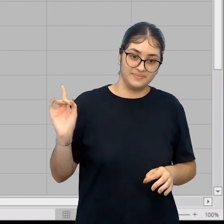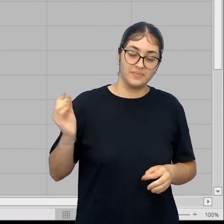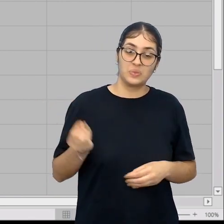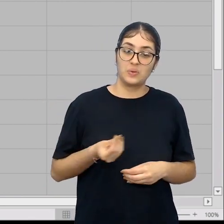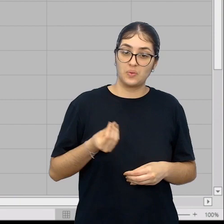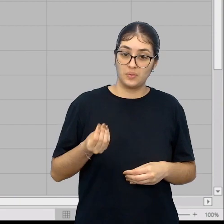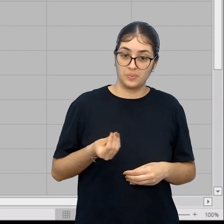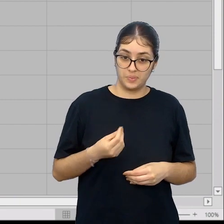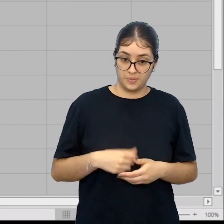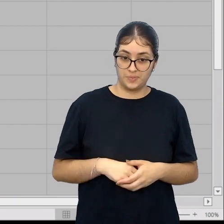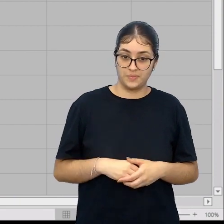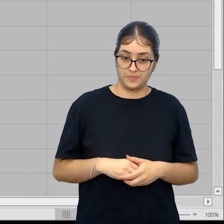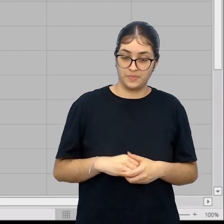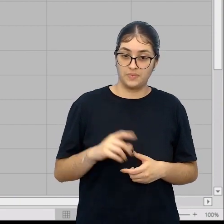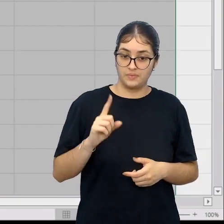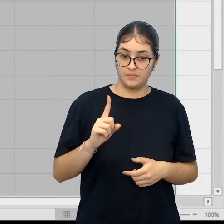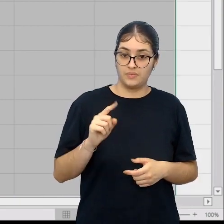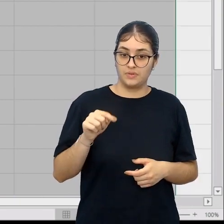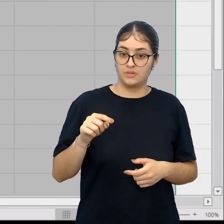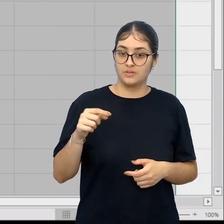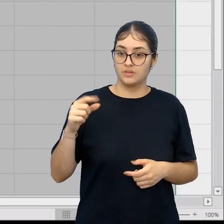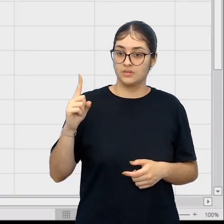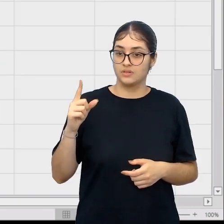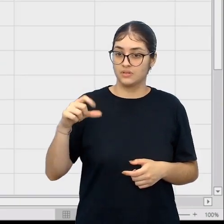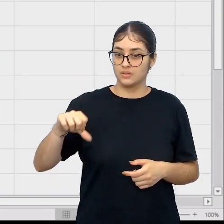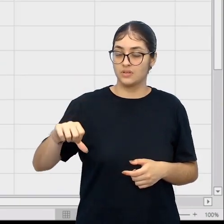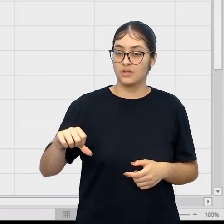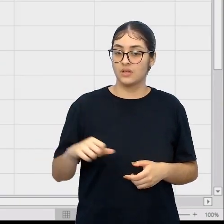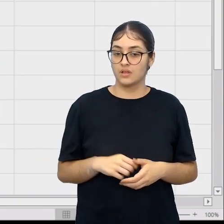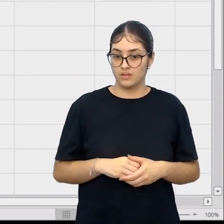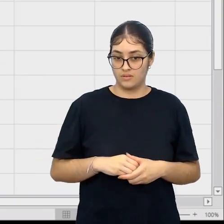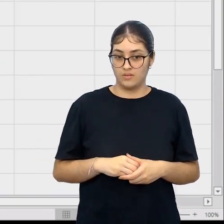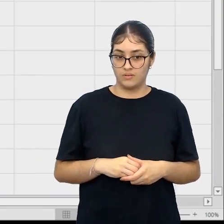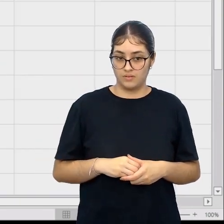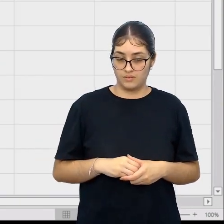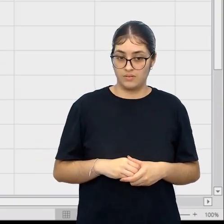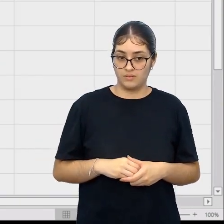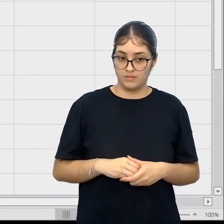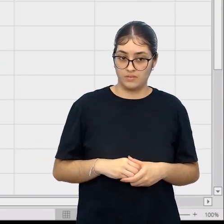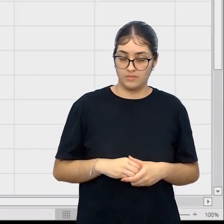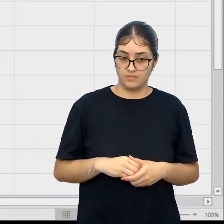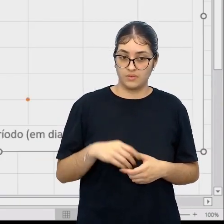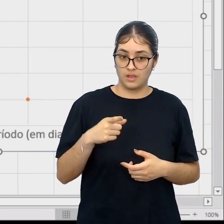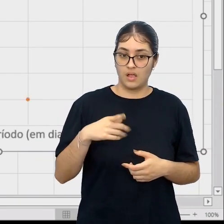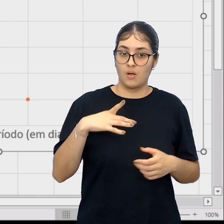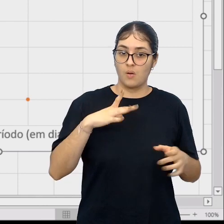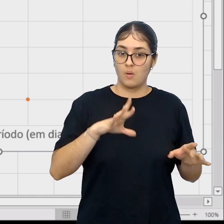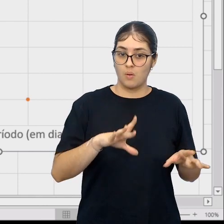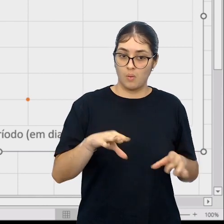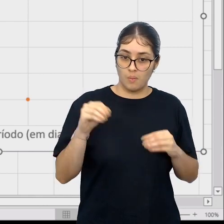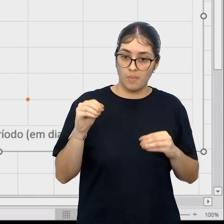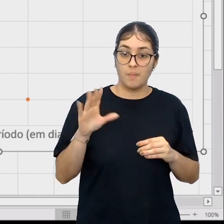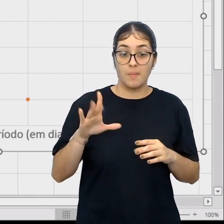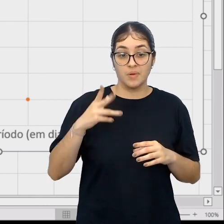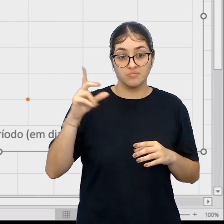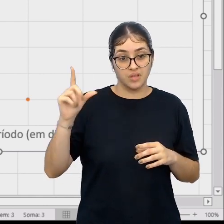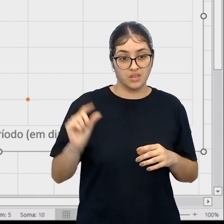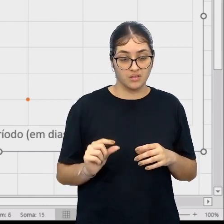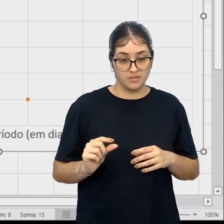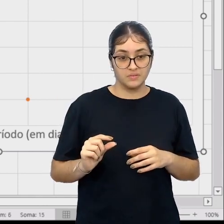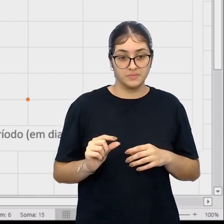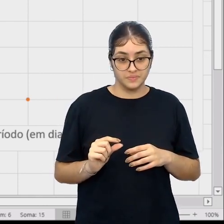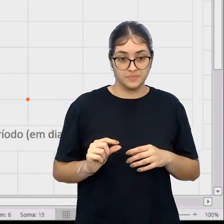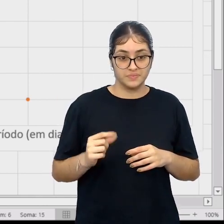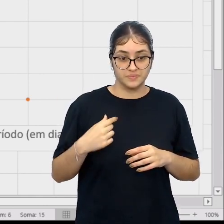largura, vamos pôr 19. Tá. Pronto. Pouquinha coisa, mas Tá enfim. bom. Aí aqui a gente pode copiar de lá, né? Mas pode ser que fique menor. Eu vou copiar